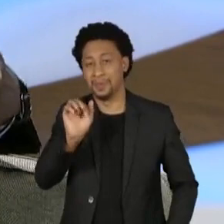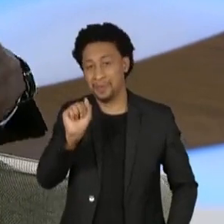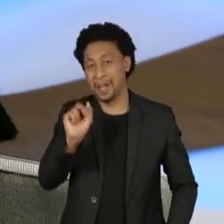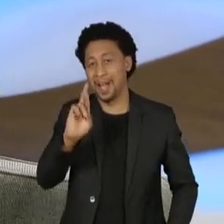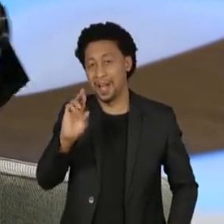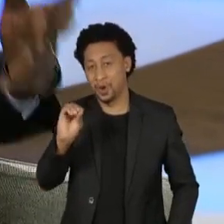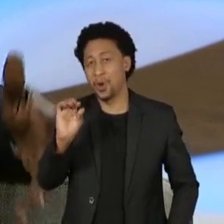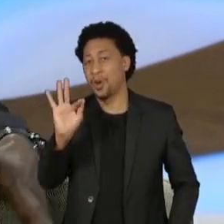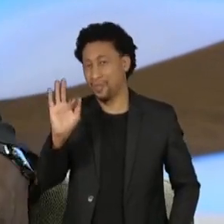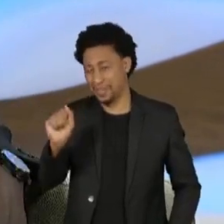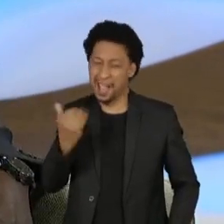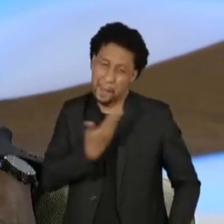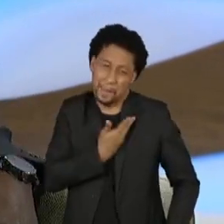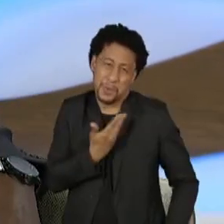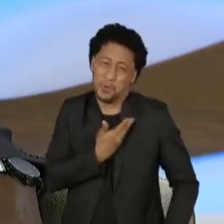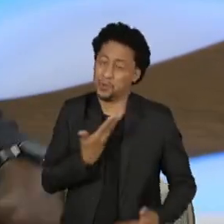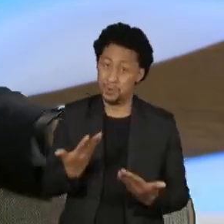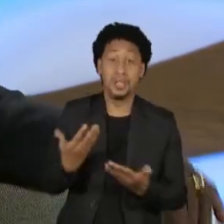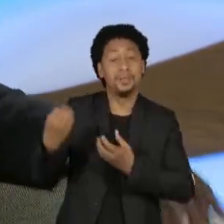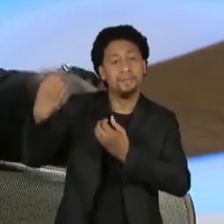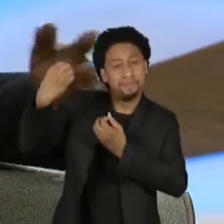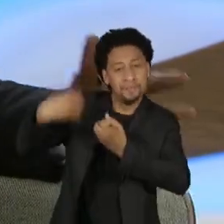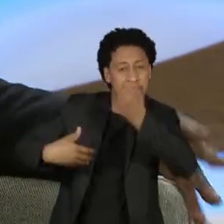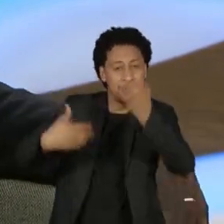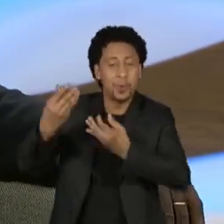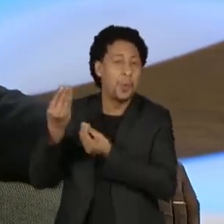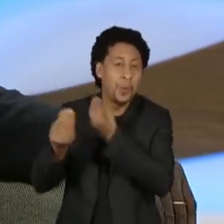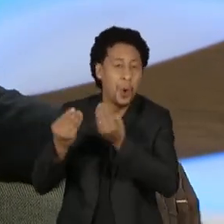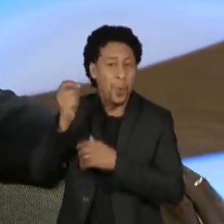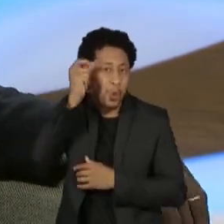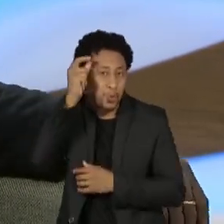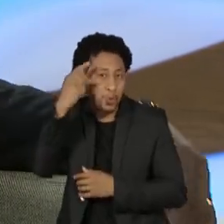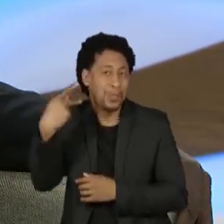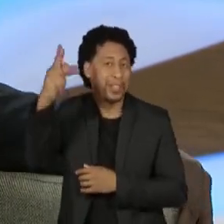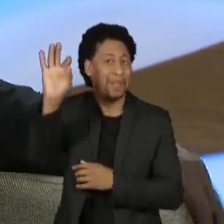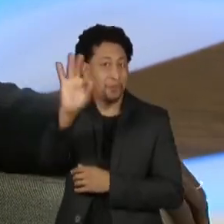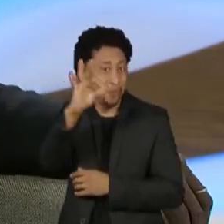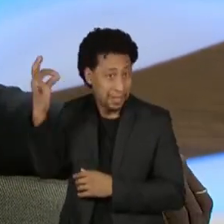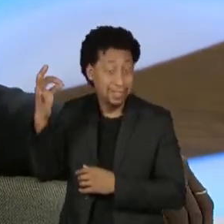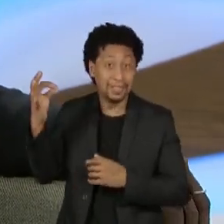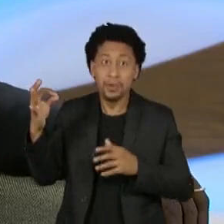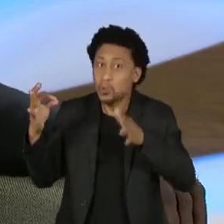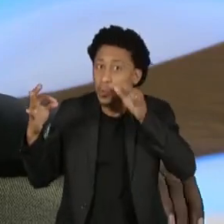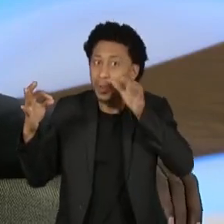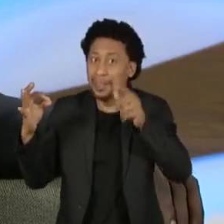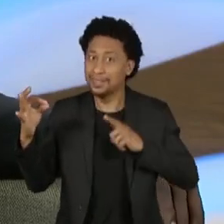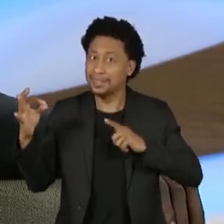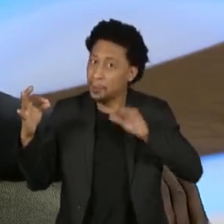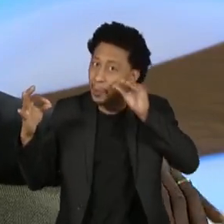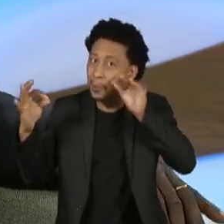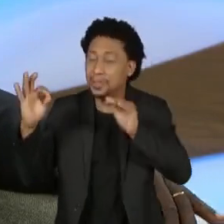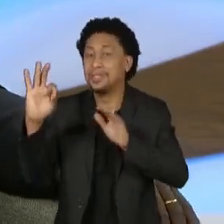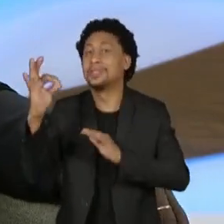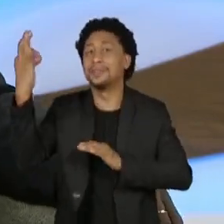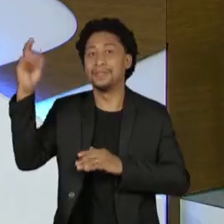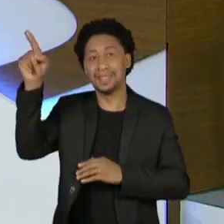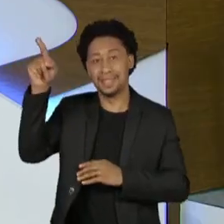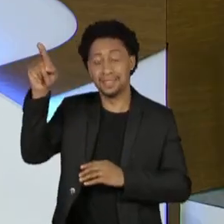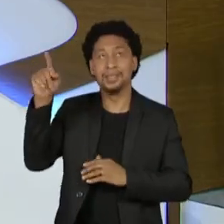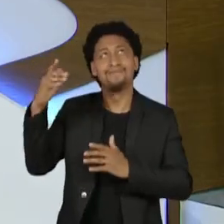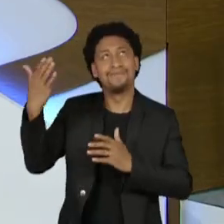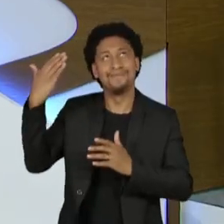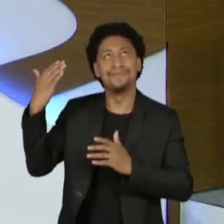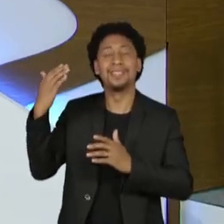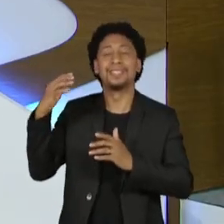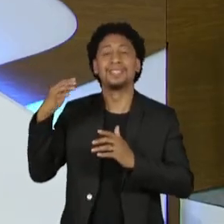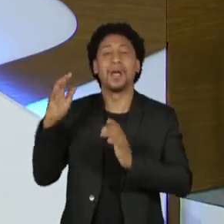trazido bastante da França bastante da mentalidade de lá eu sempre tive curiosidade desde o te enganar desde a copa de